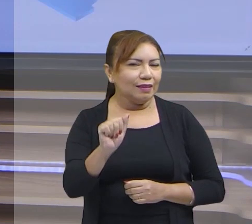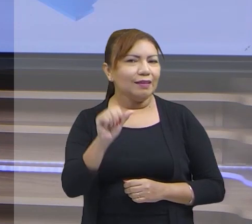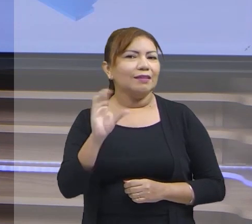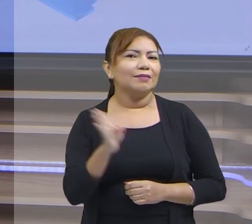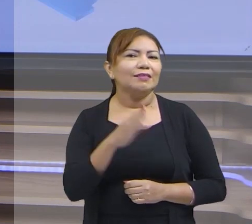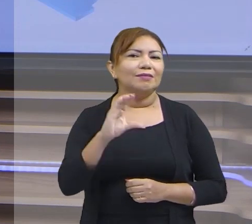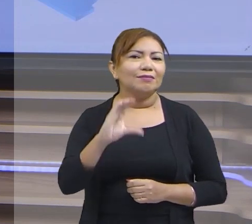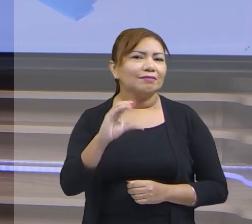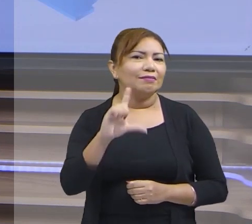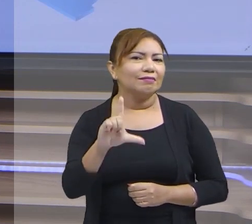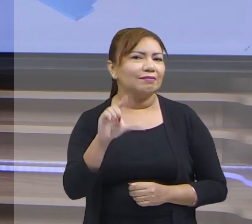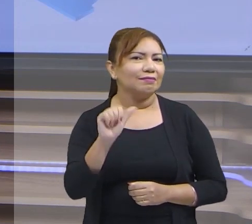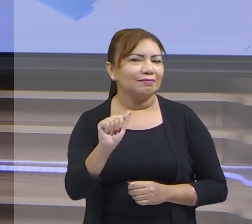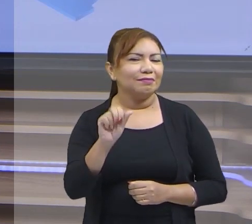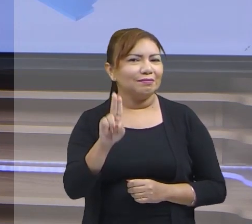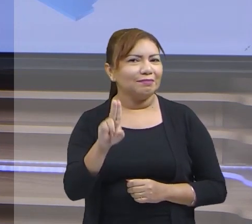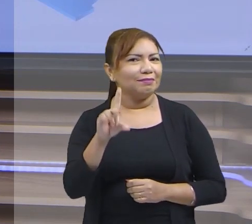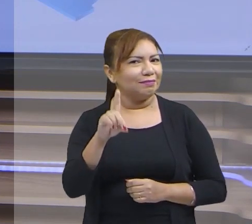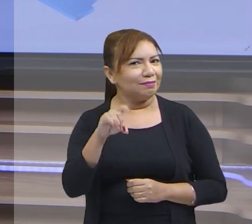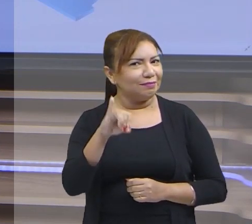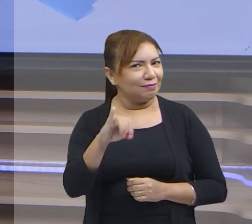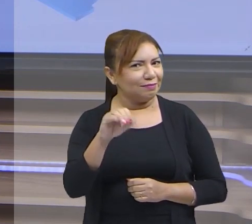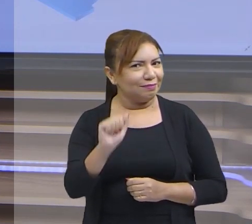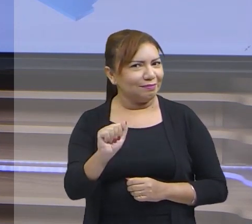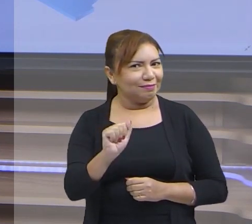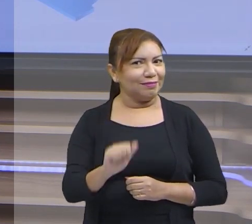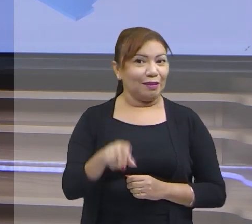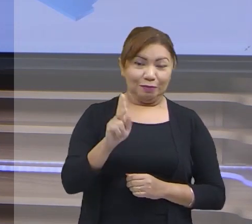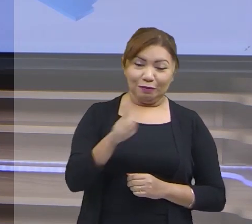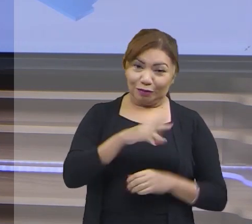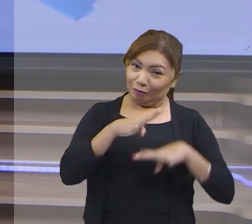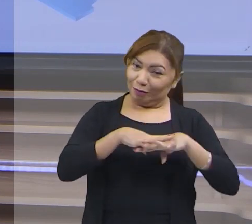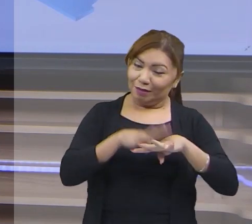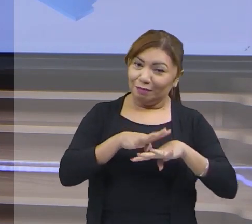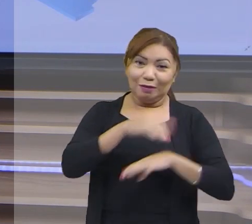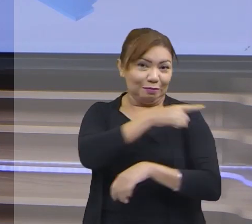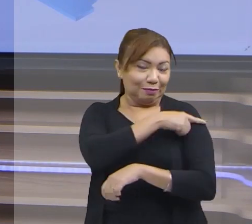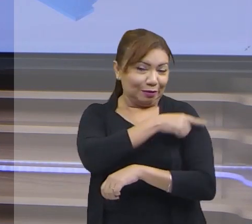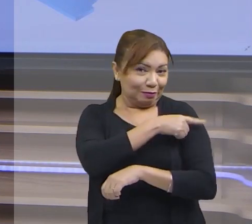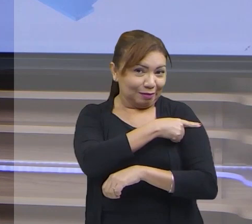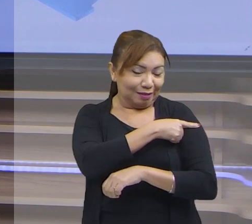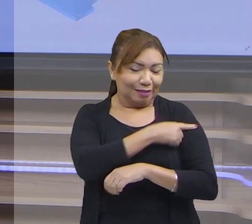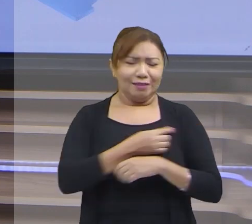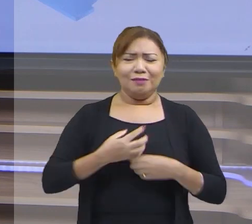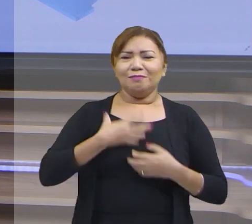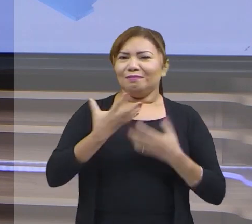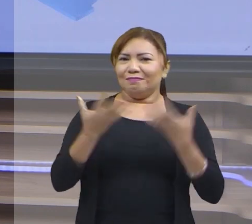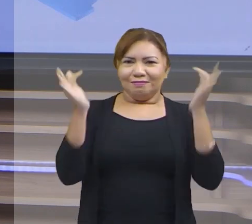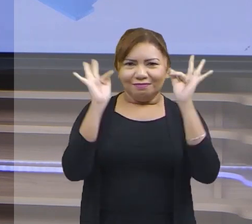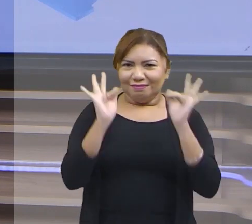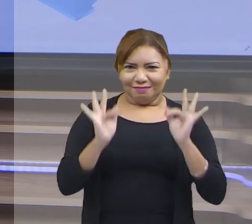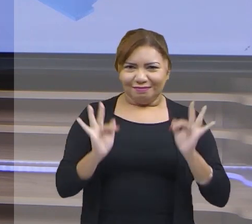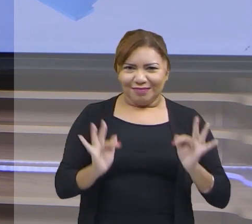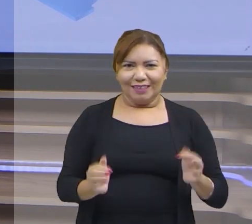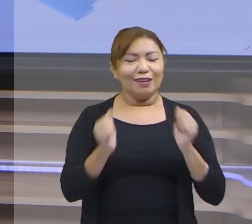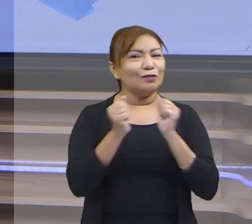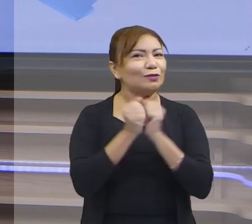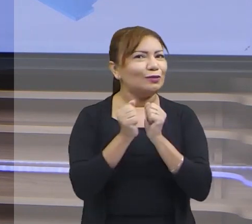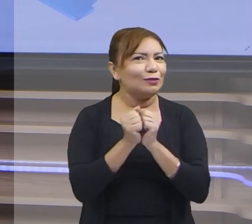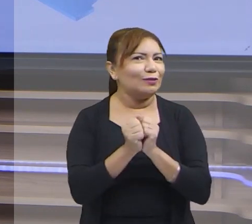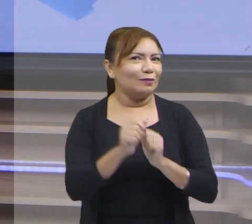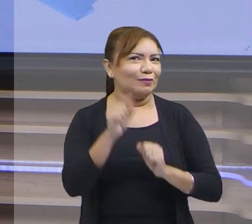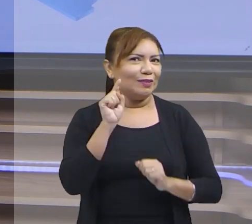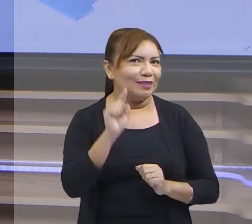aula do primeiro ano do ensino fundamental. Estou muito feliz em participar deste momento de interação